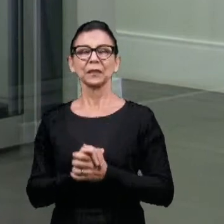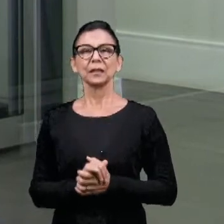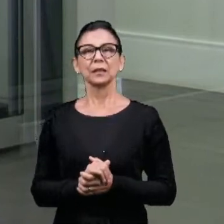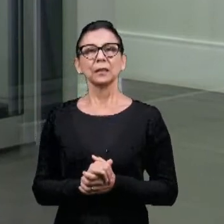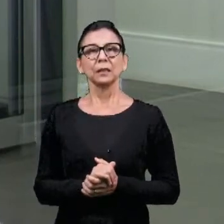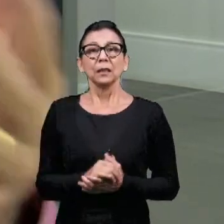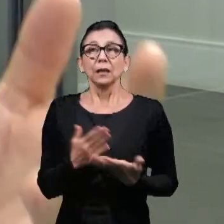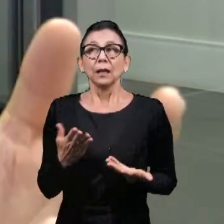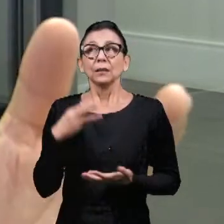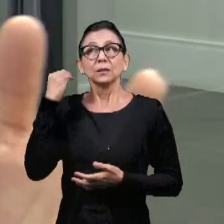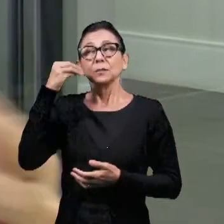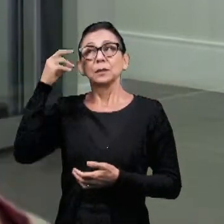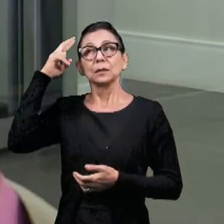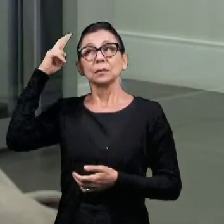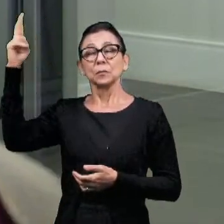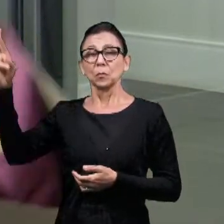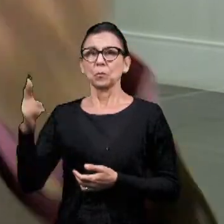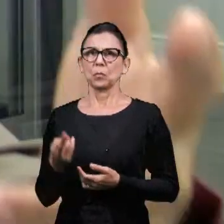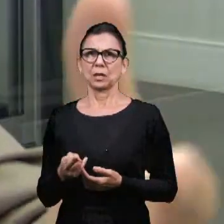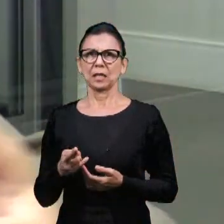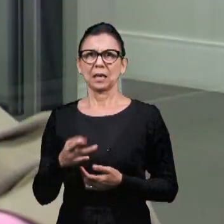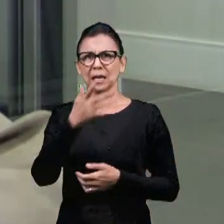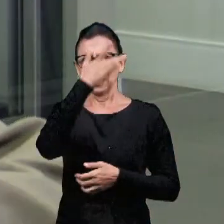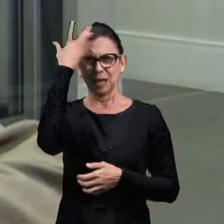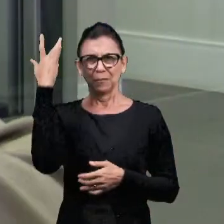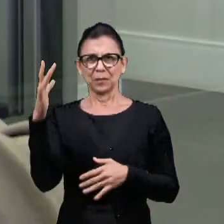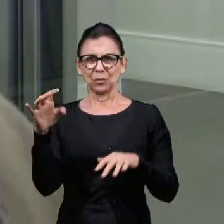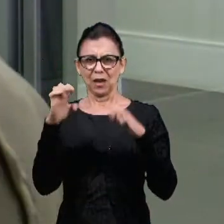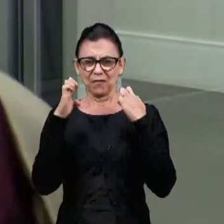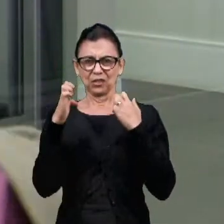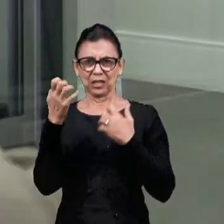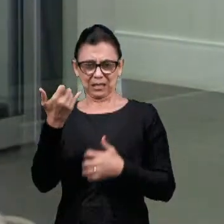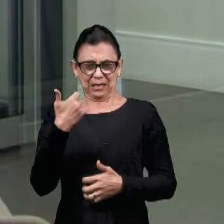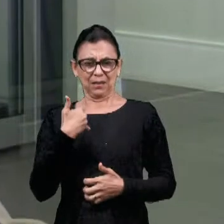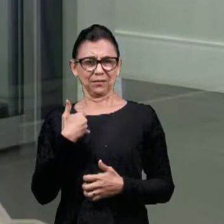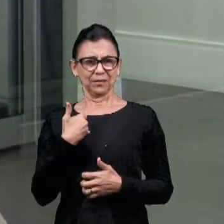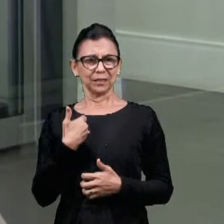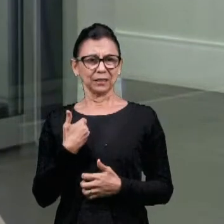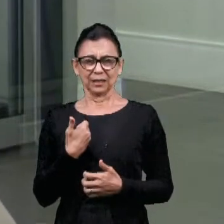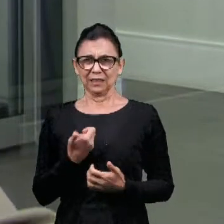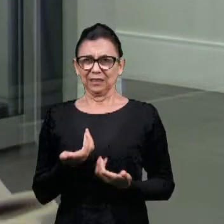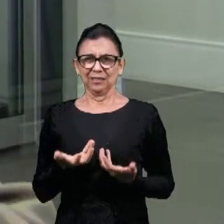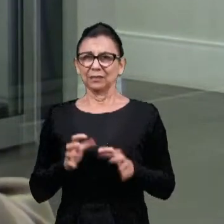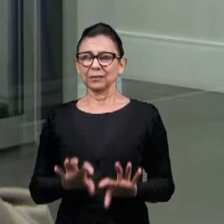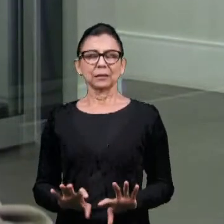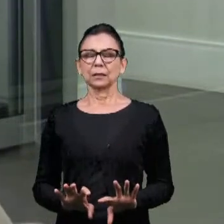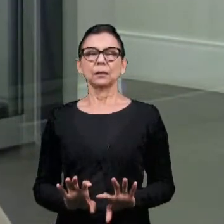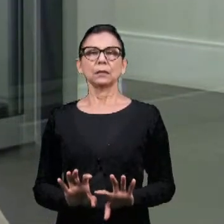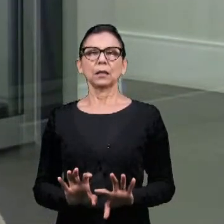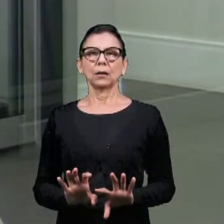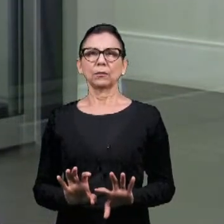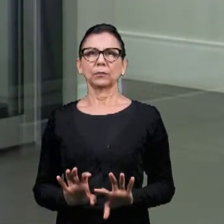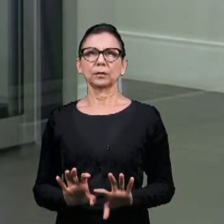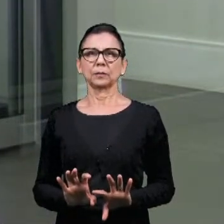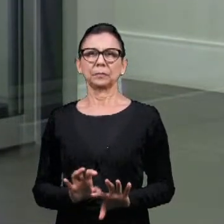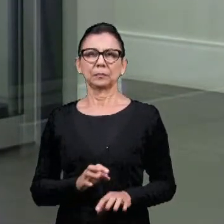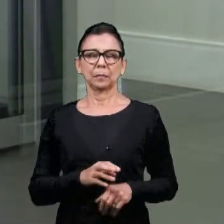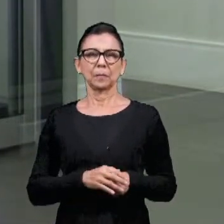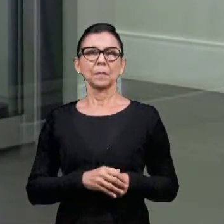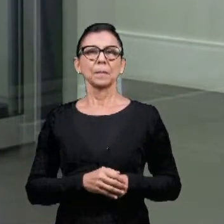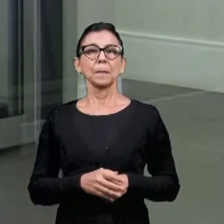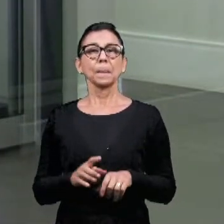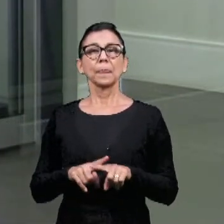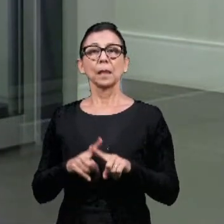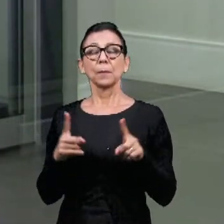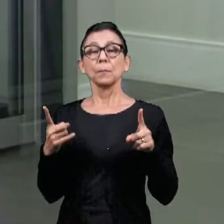eu não aceitava evangelização, a pessoa falar comigo, e eu não aceitava. Então eu recebi uma grande